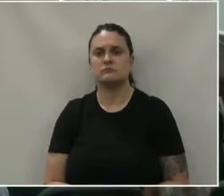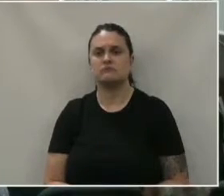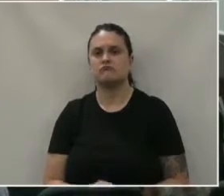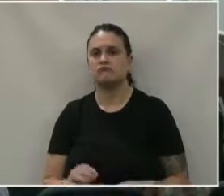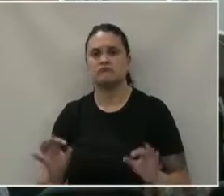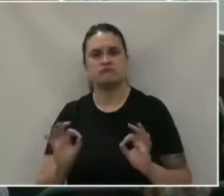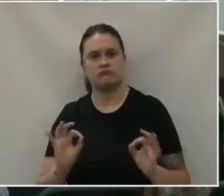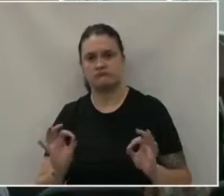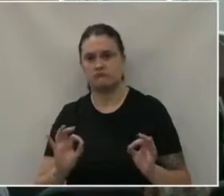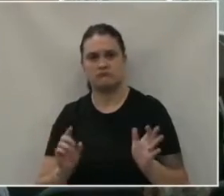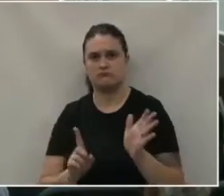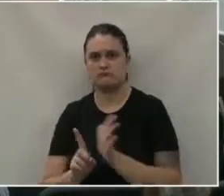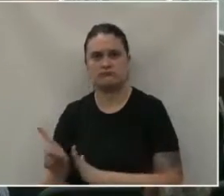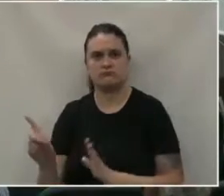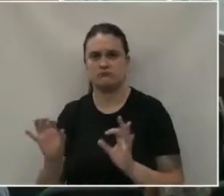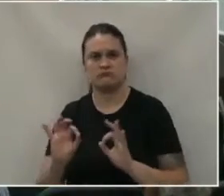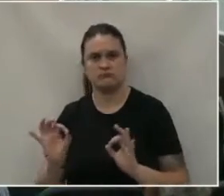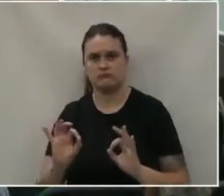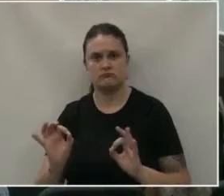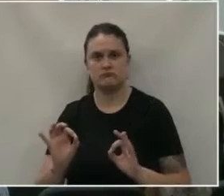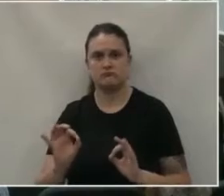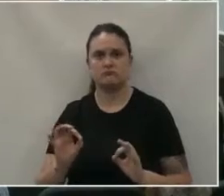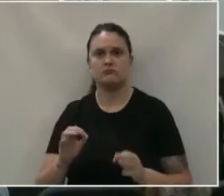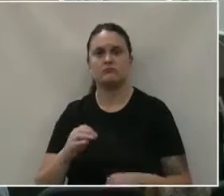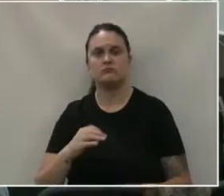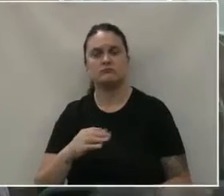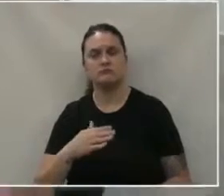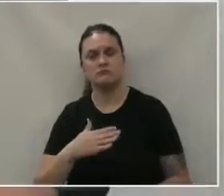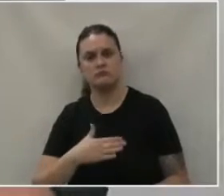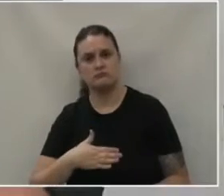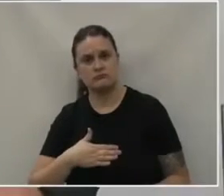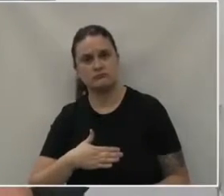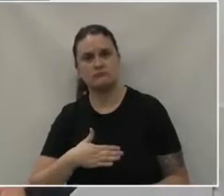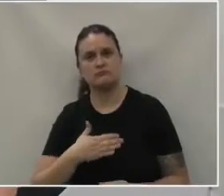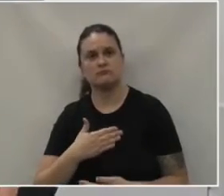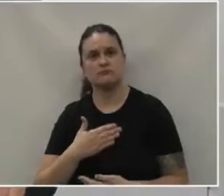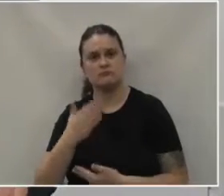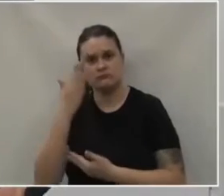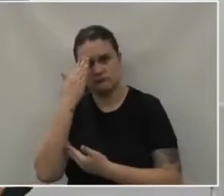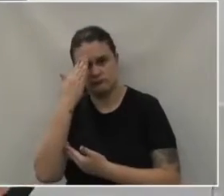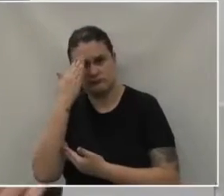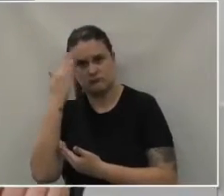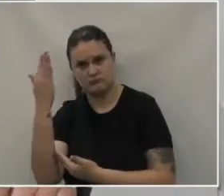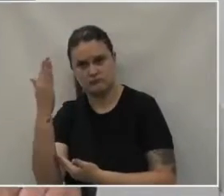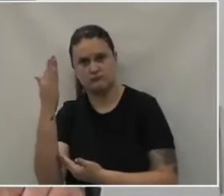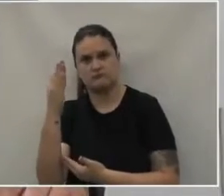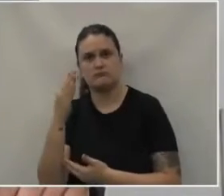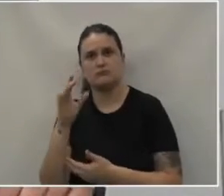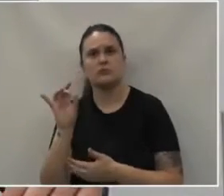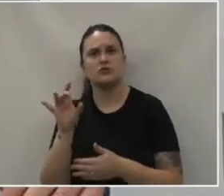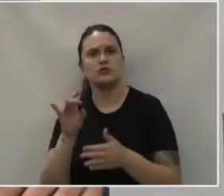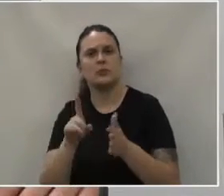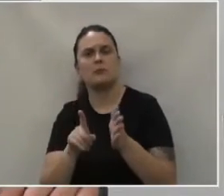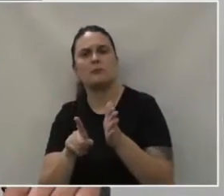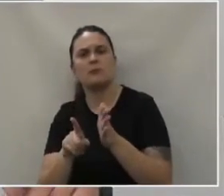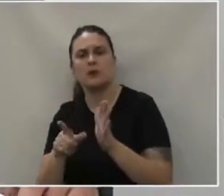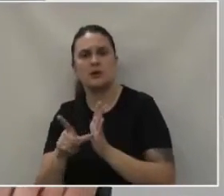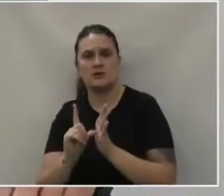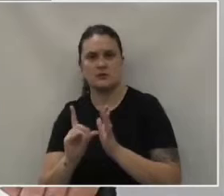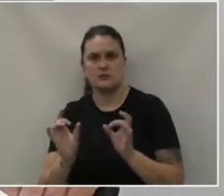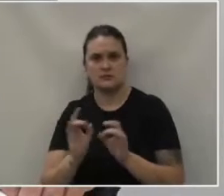Não havendo nenhum vereador a se pronunciar, eu gostaria de apenas fazer um questionamento